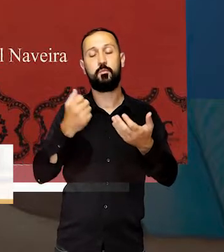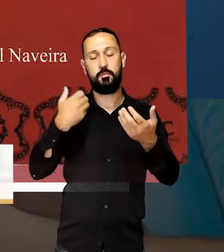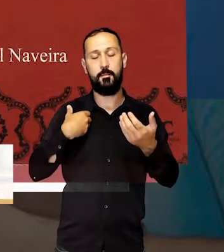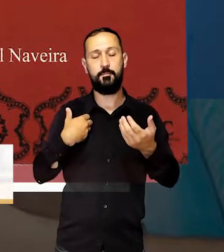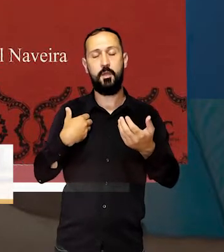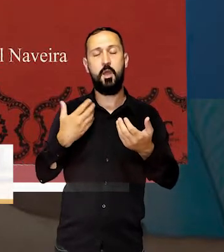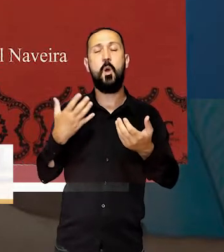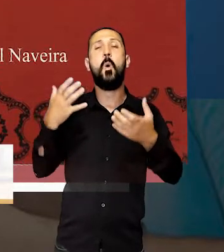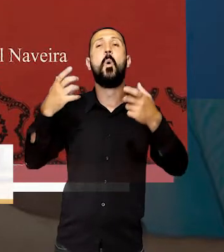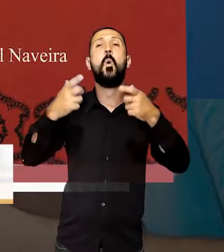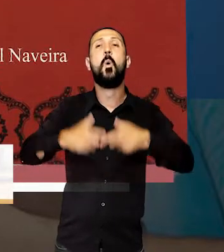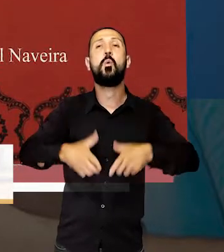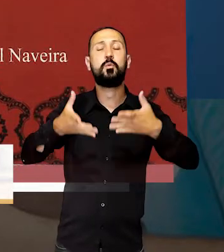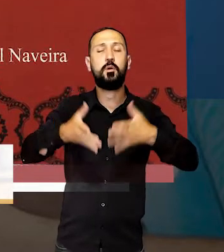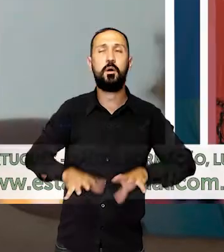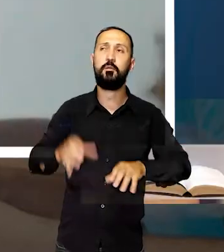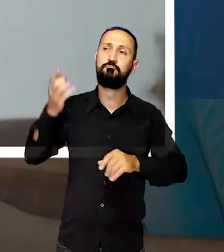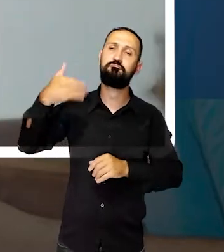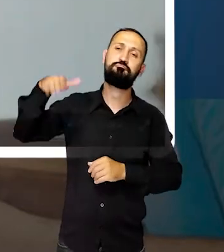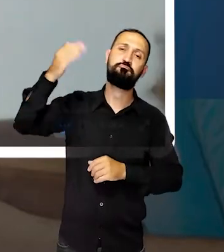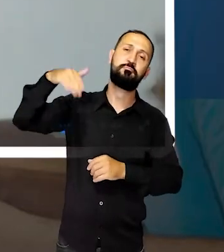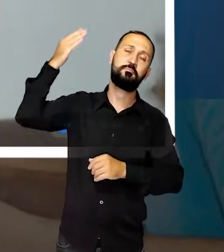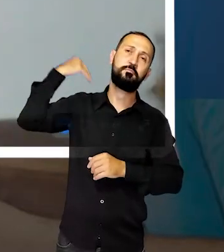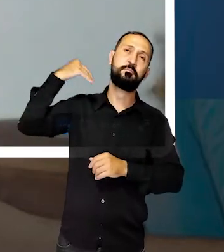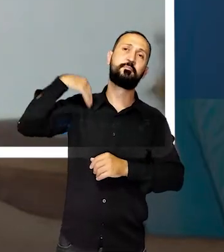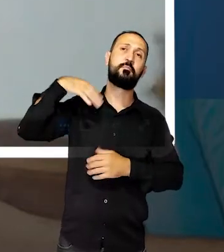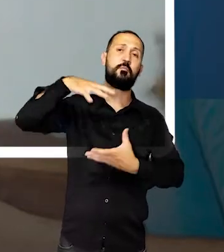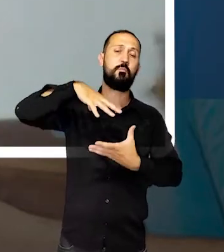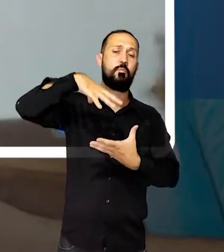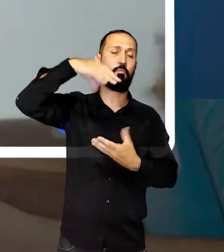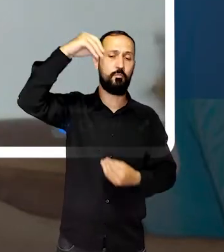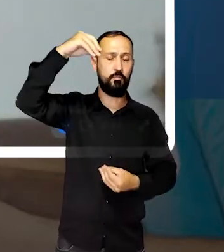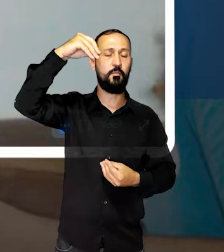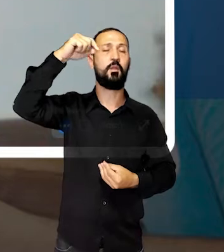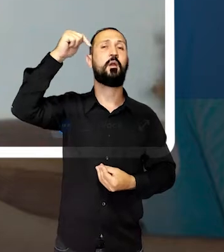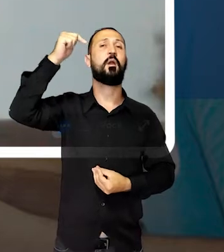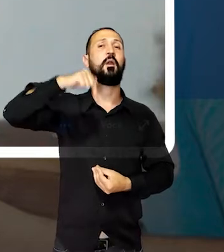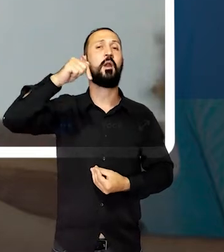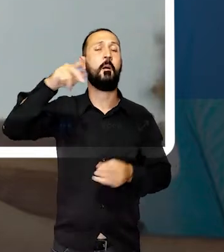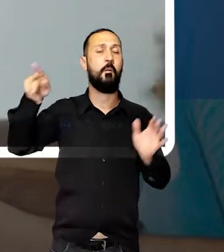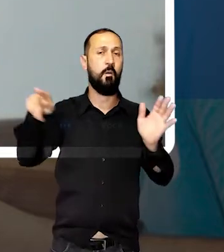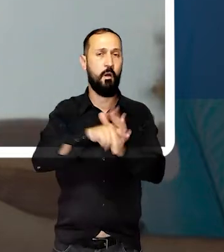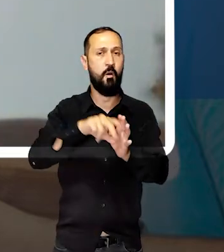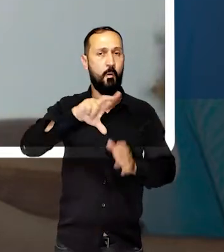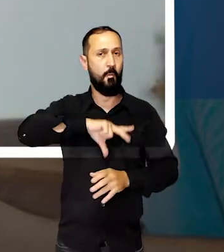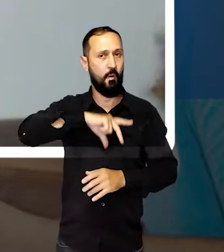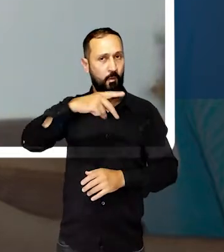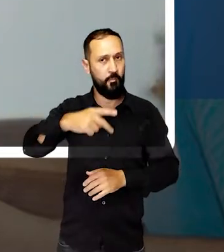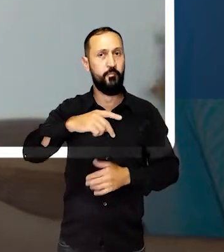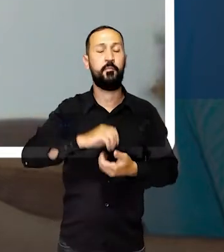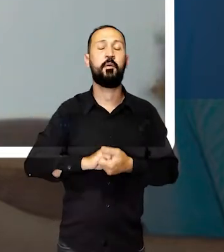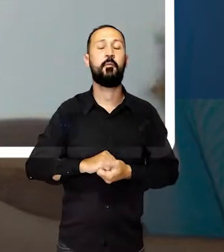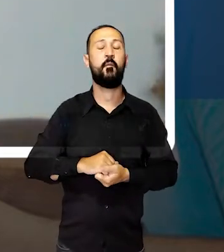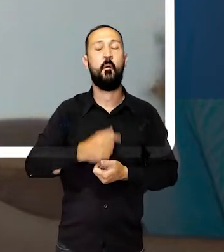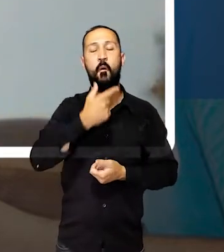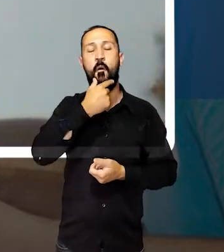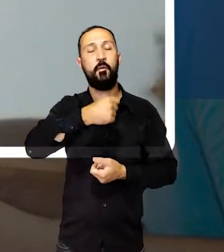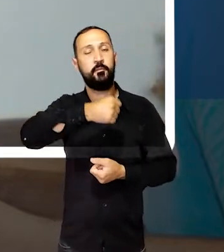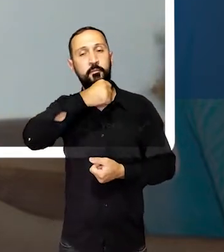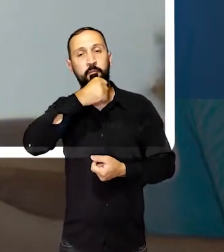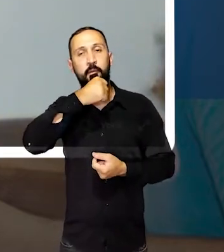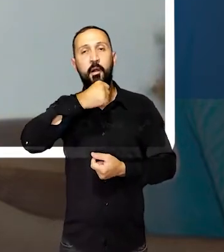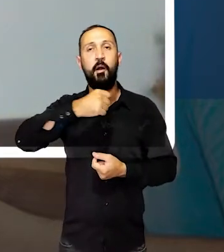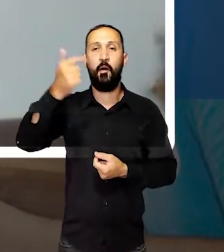minha origem, da minha ancestralidade, da minha alma, que é uma alma portuguesa. Meus